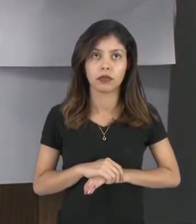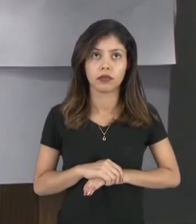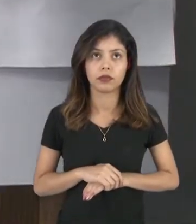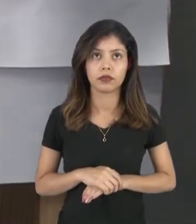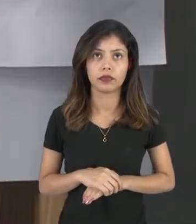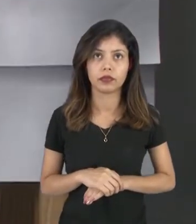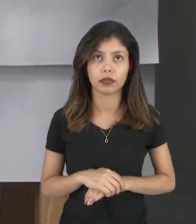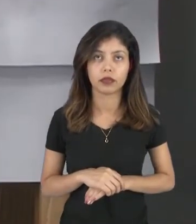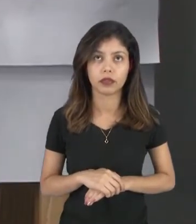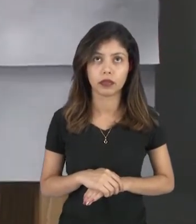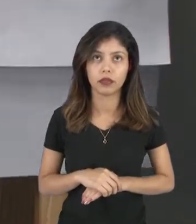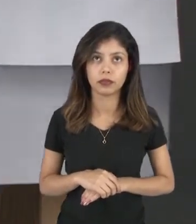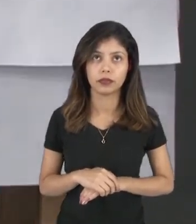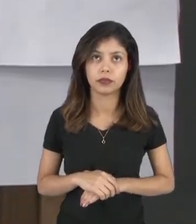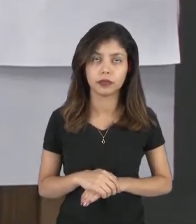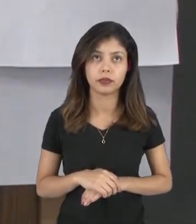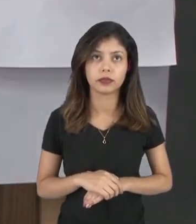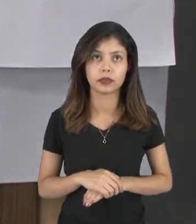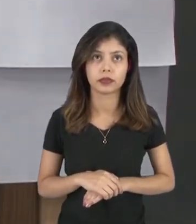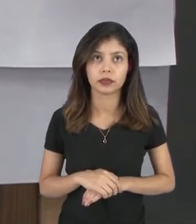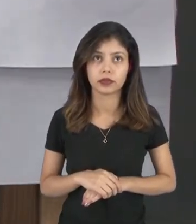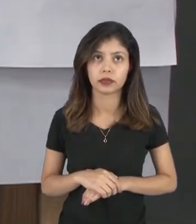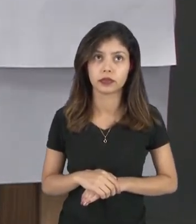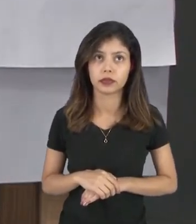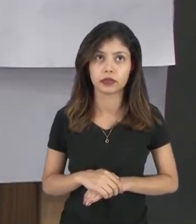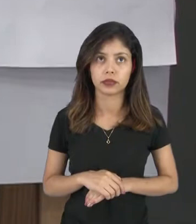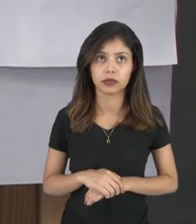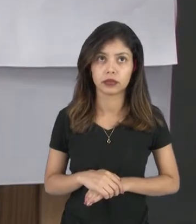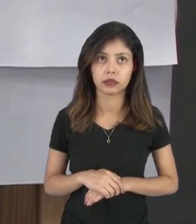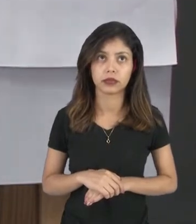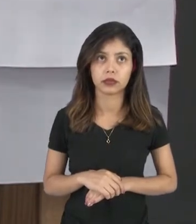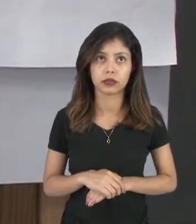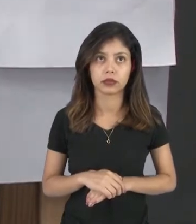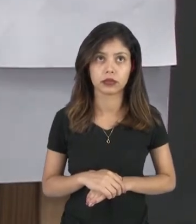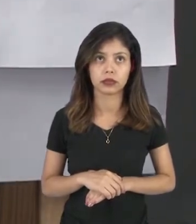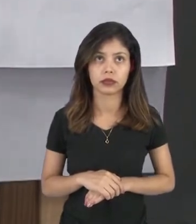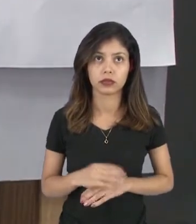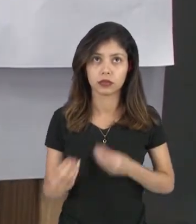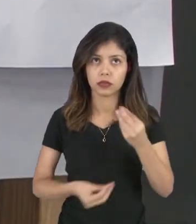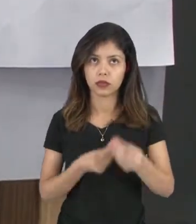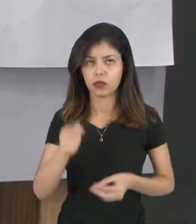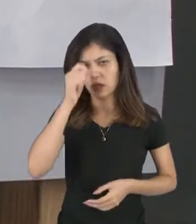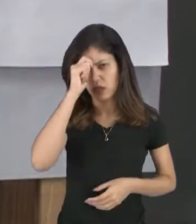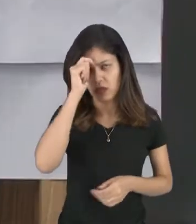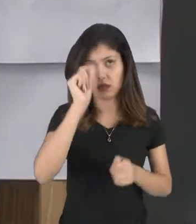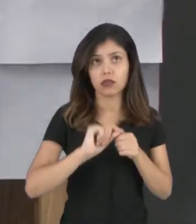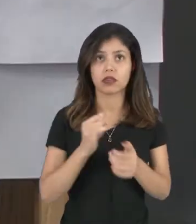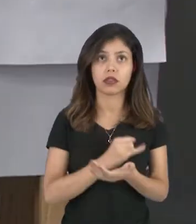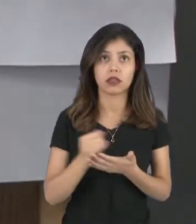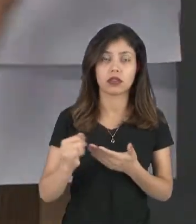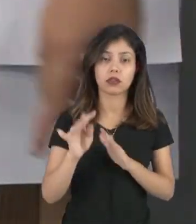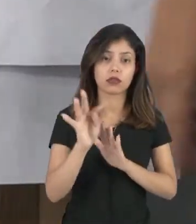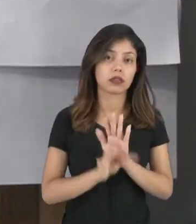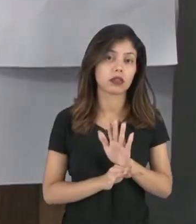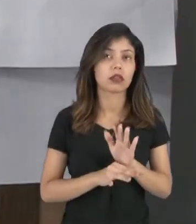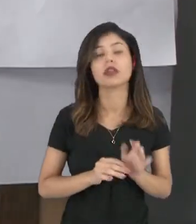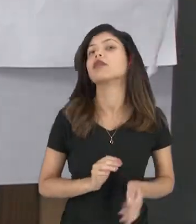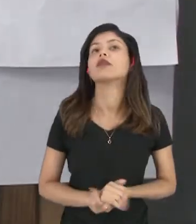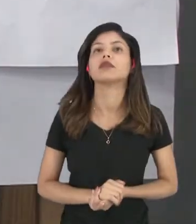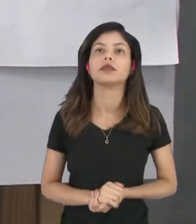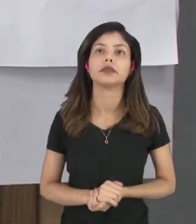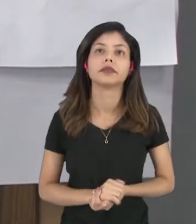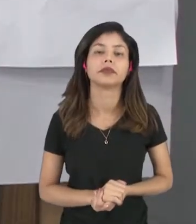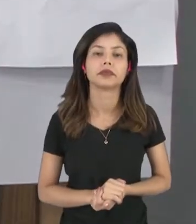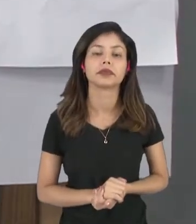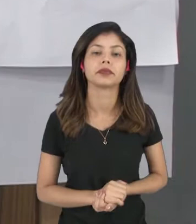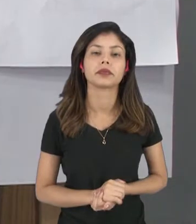pessoal. Por isso que tem aqui, resposta pessoal. Letra G, perdão. Como o autor fez a introdução do seu texto? A introdução do